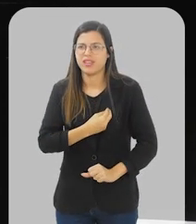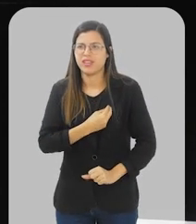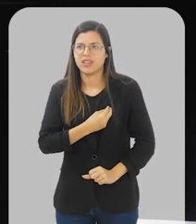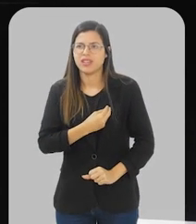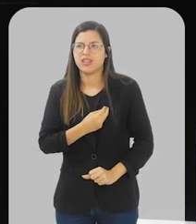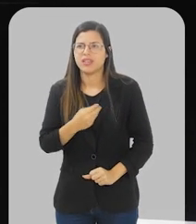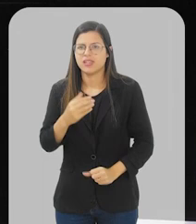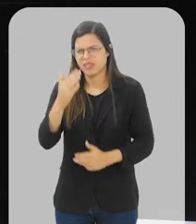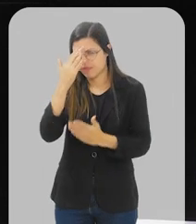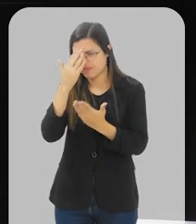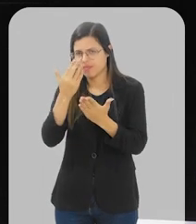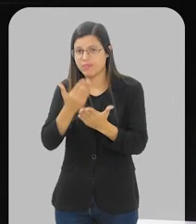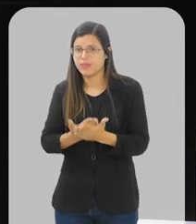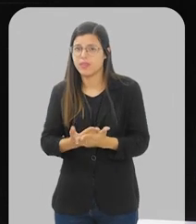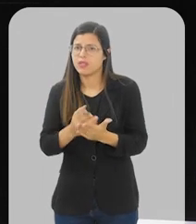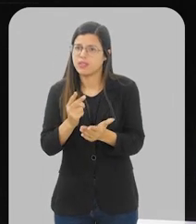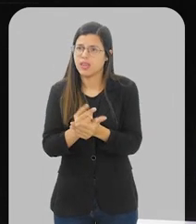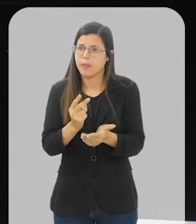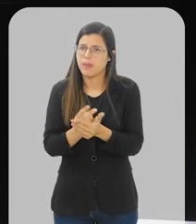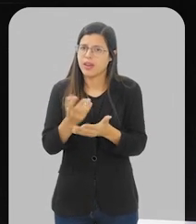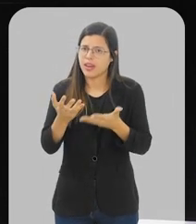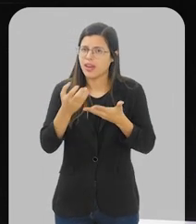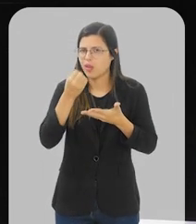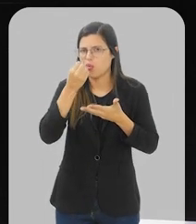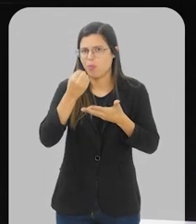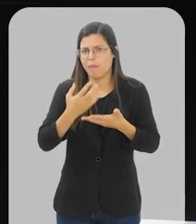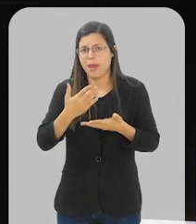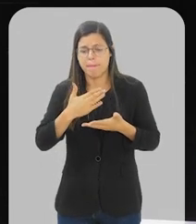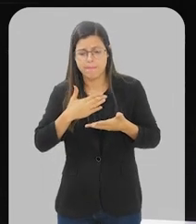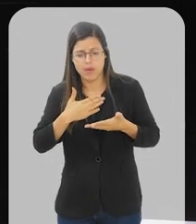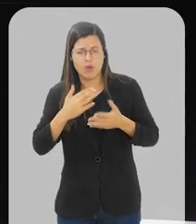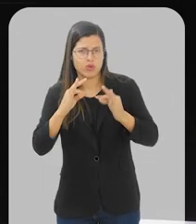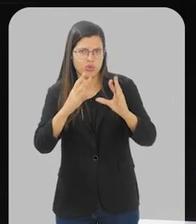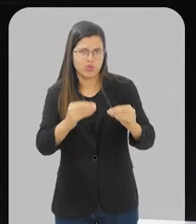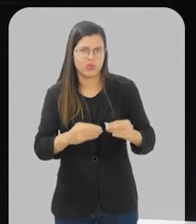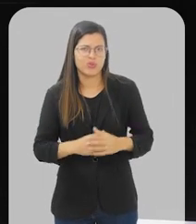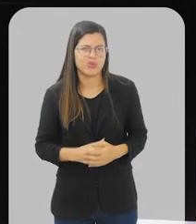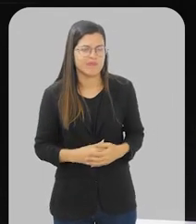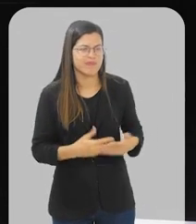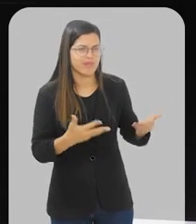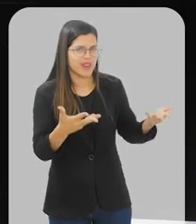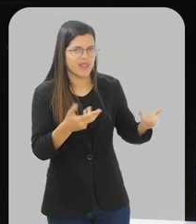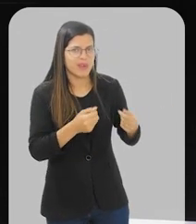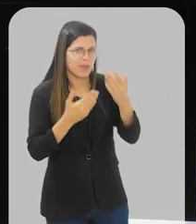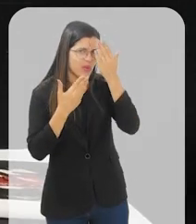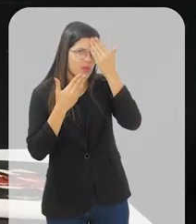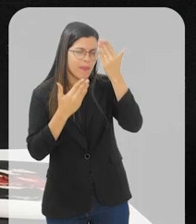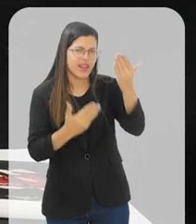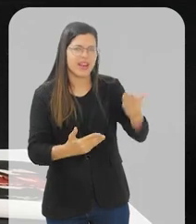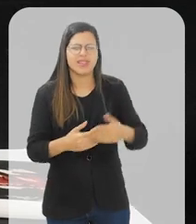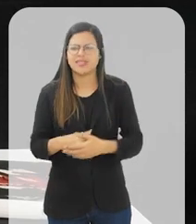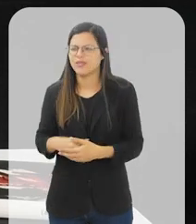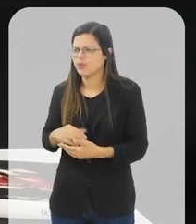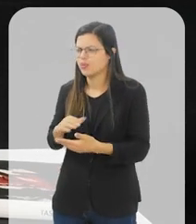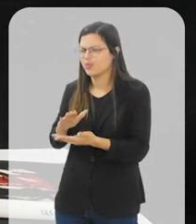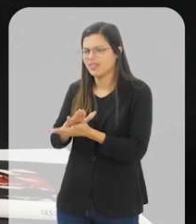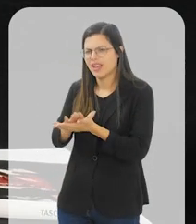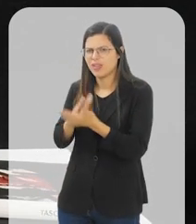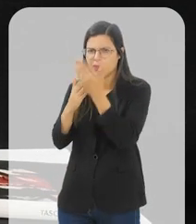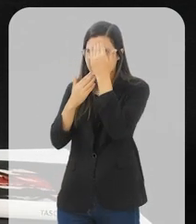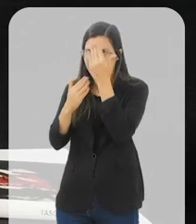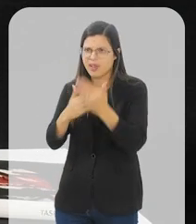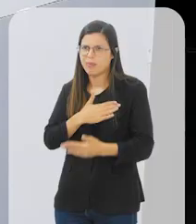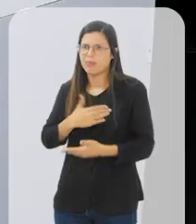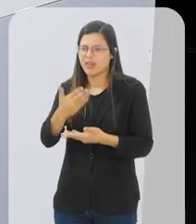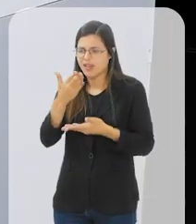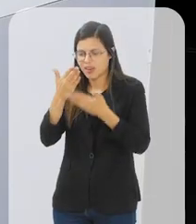Uhum. E eu acho que o Mestre Pablo é isso. Eu sempre querendo o bem de... O meu bem e o bem de todos. Que maravilha. Muito obrigado, Pablo.